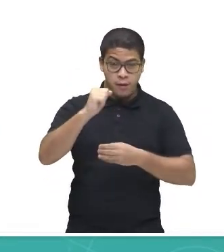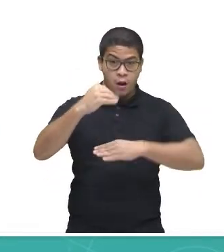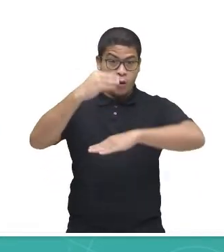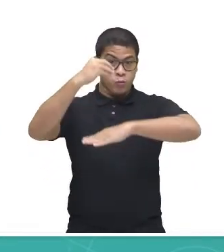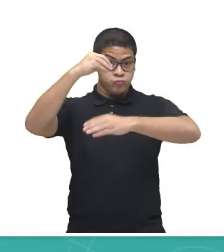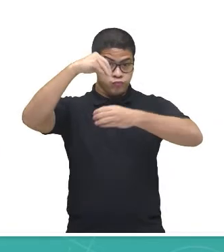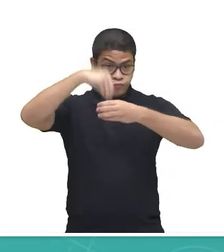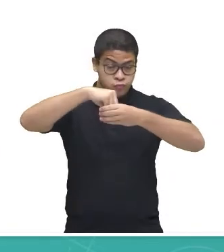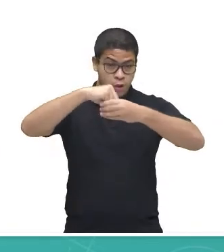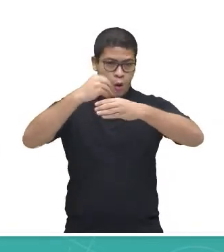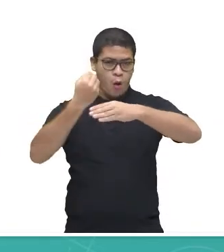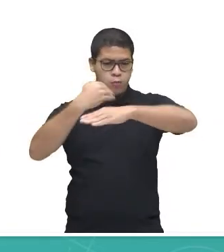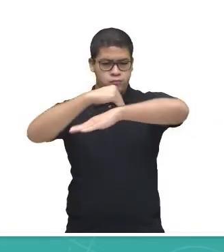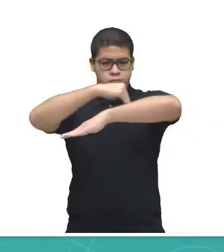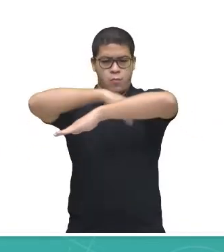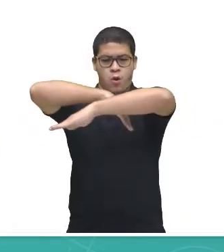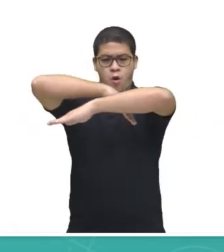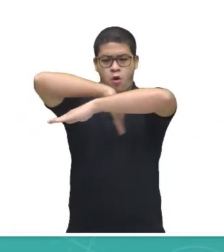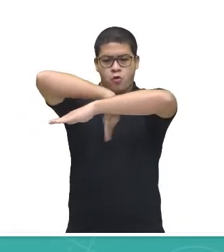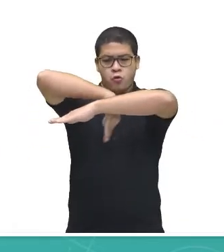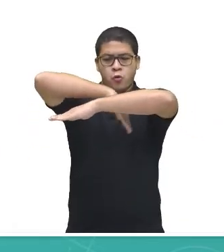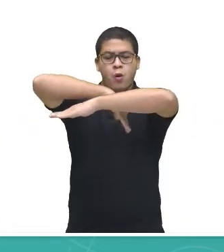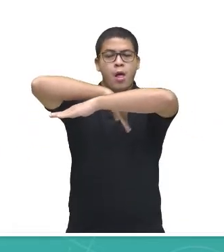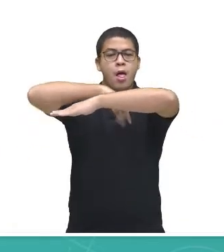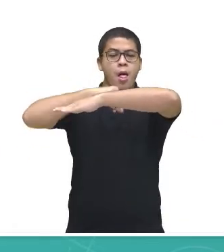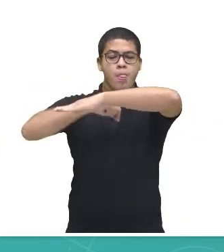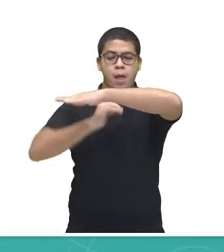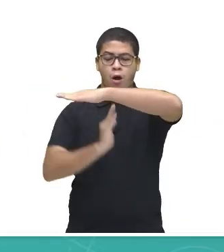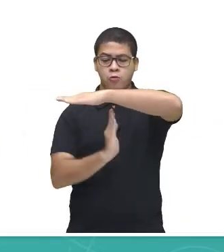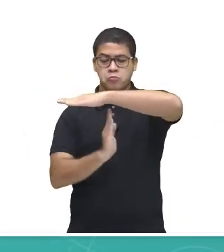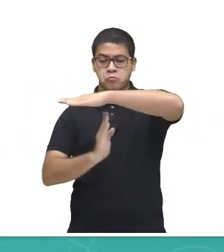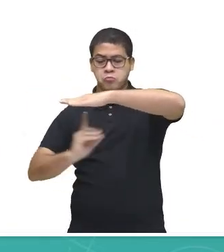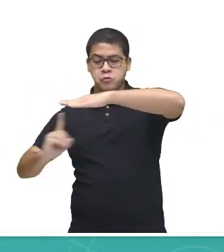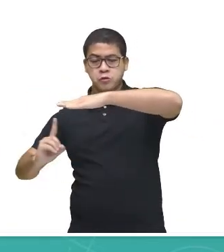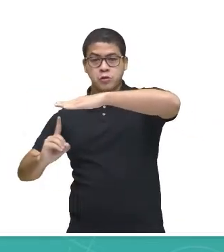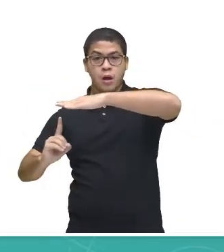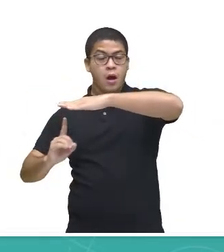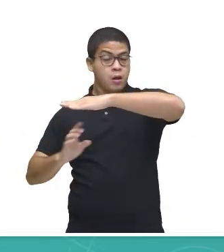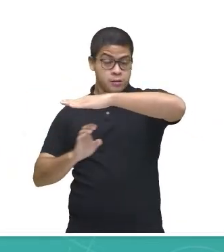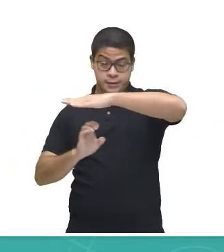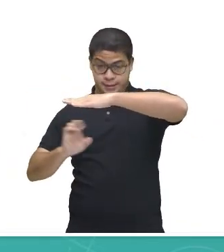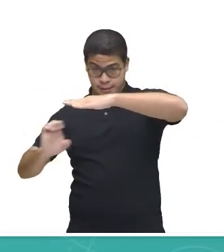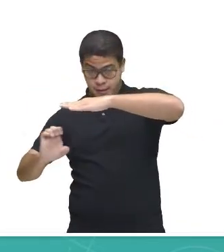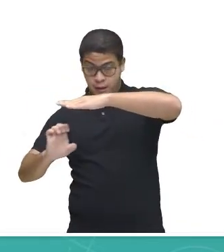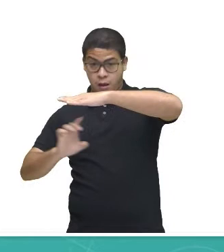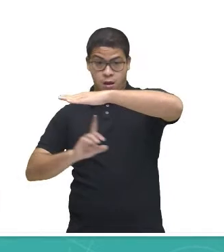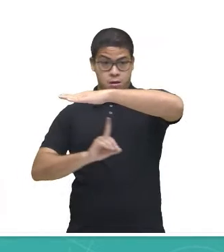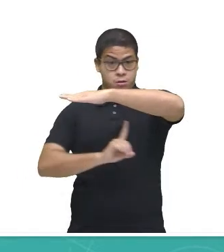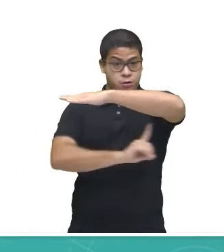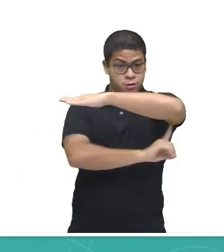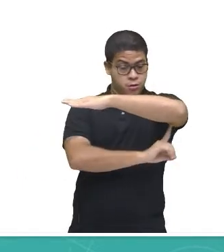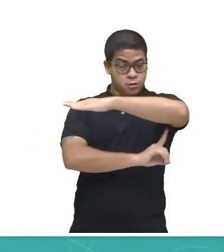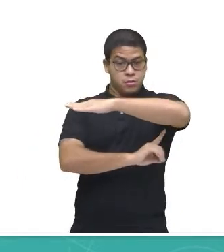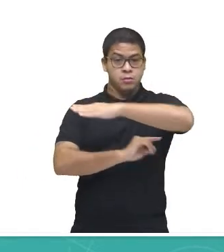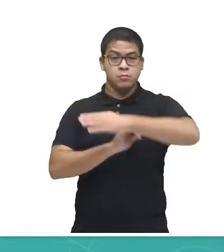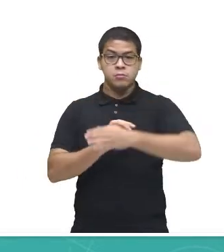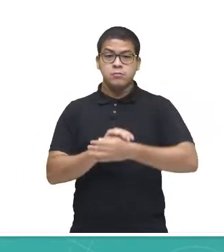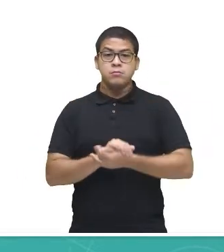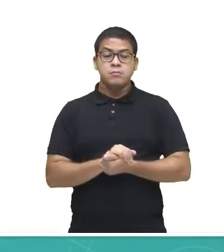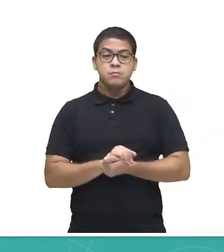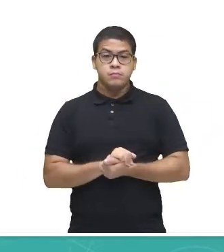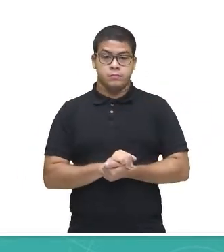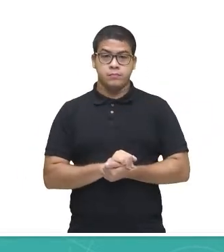internos se localizam entre as retas paralelas, tá bom? E aí, reparem que os